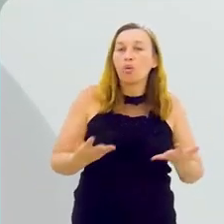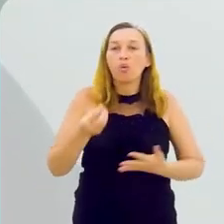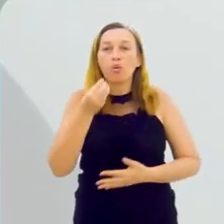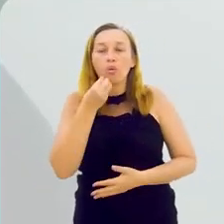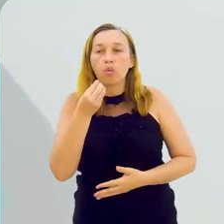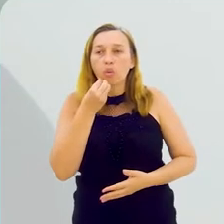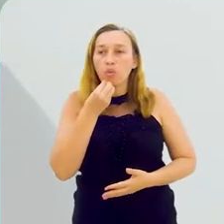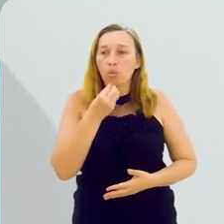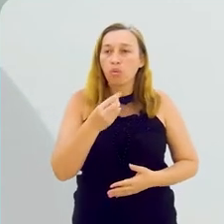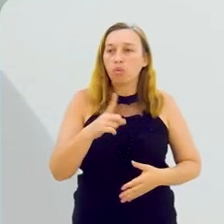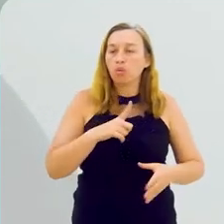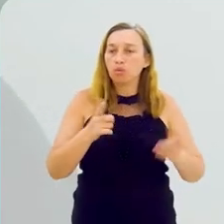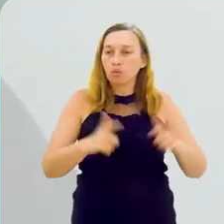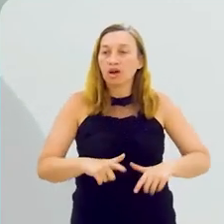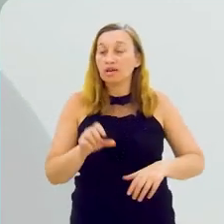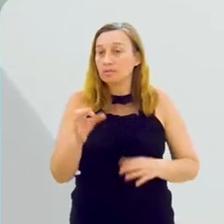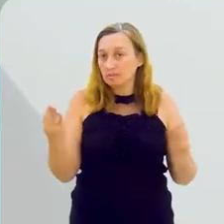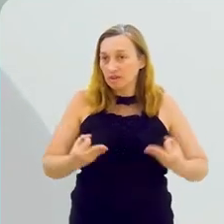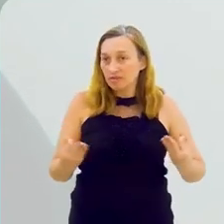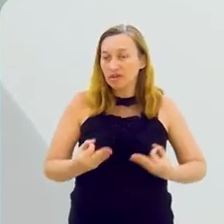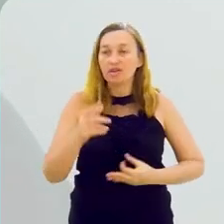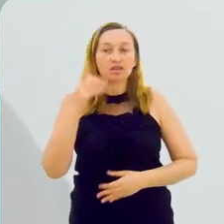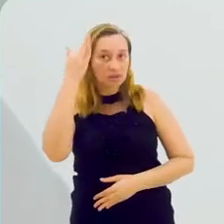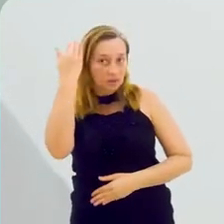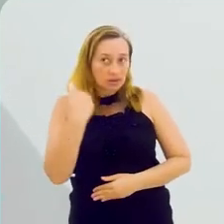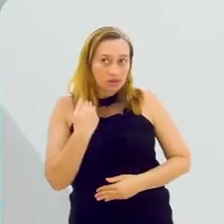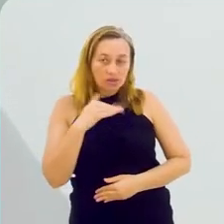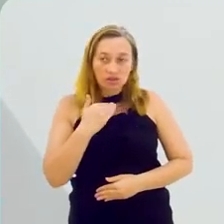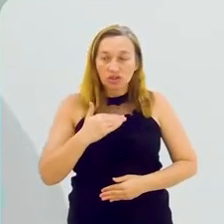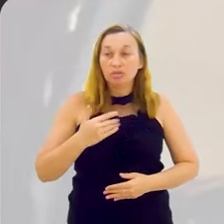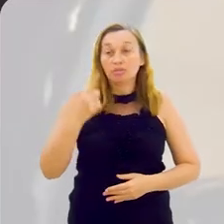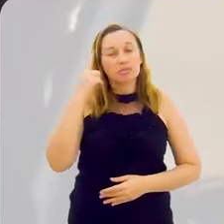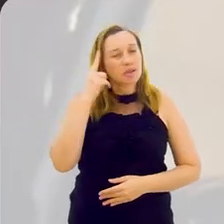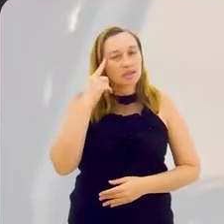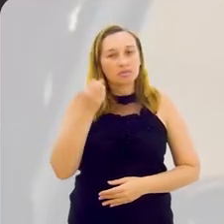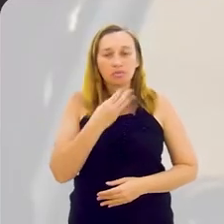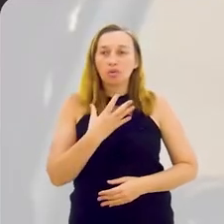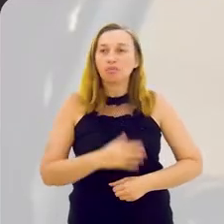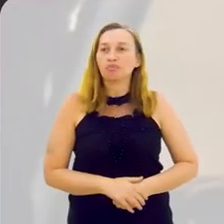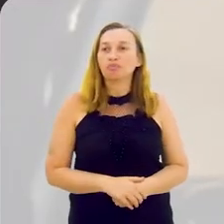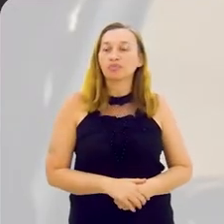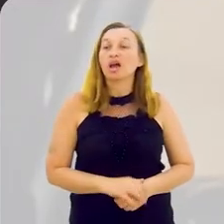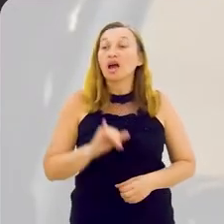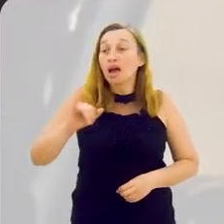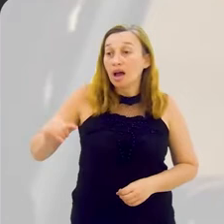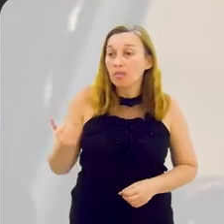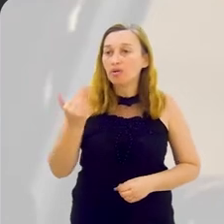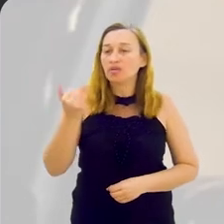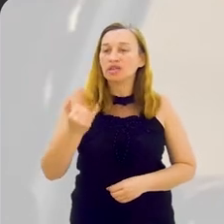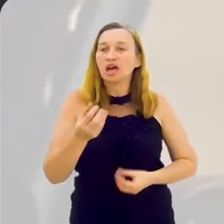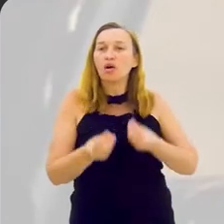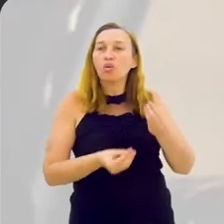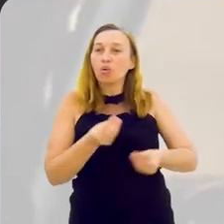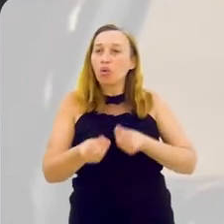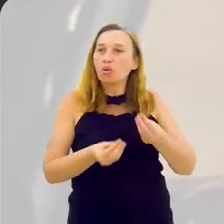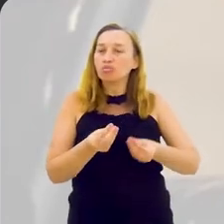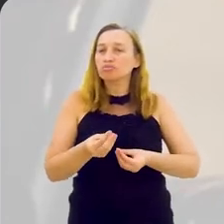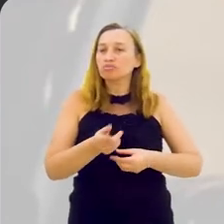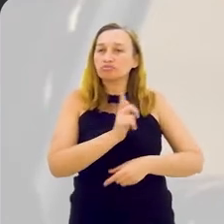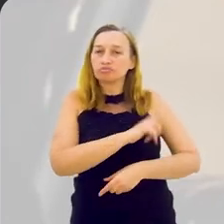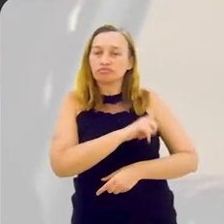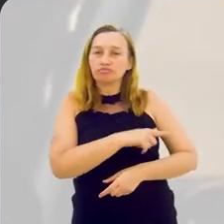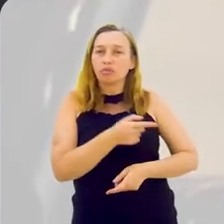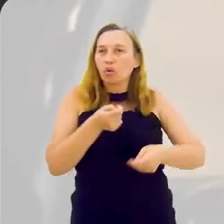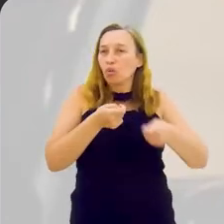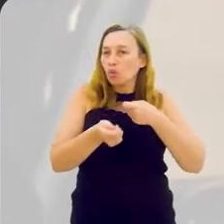fatores externos e pensar quais as oportunidades que se desenham no território. Perfeito, Geisa, você foi brilhante aí nessa reflexão. Nós temos que